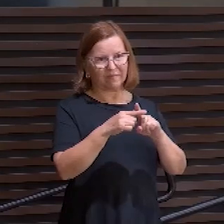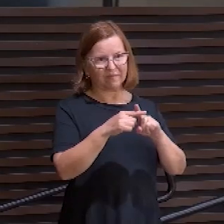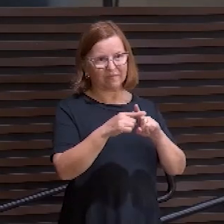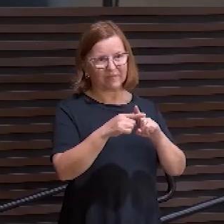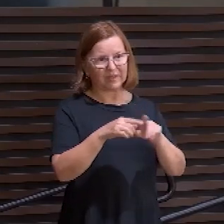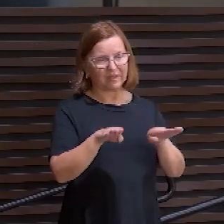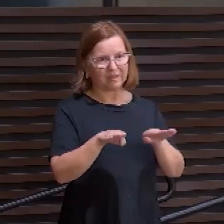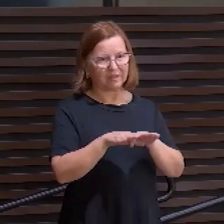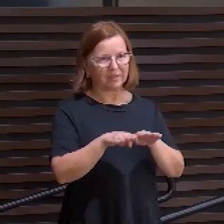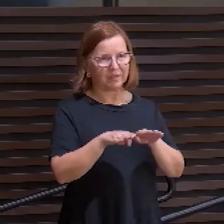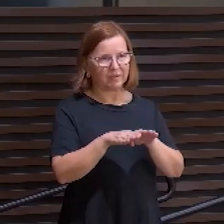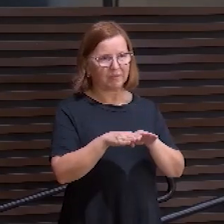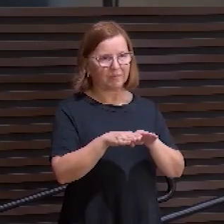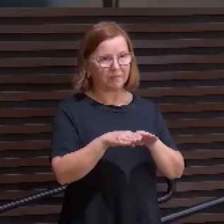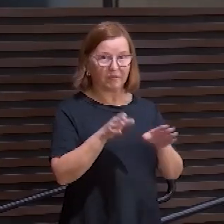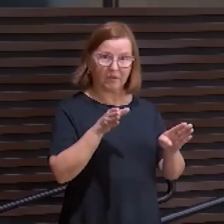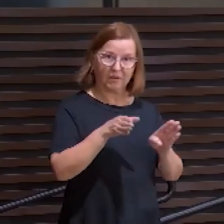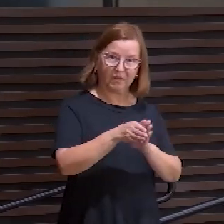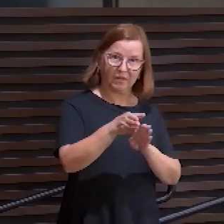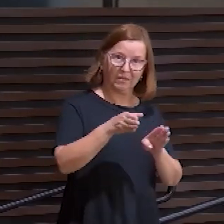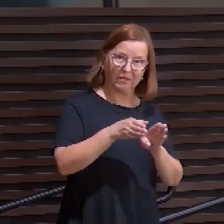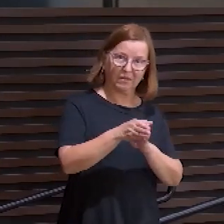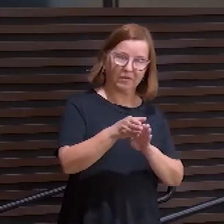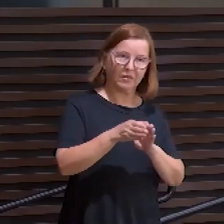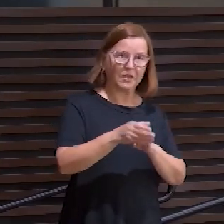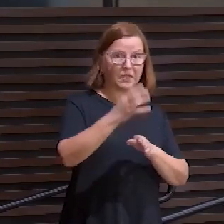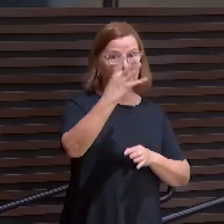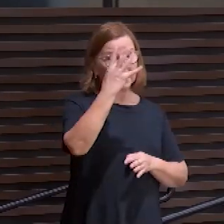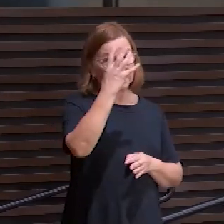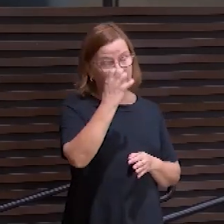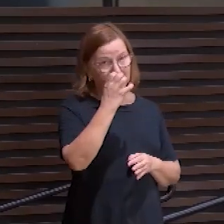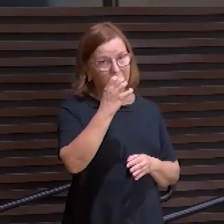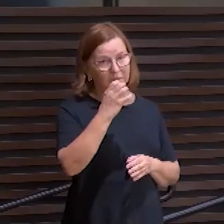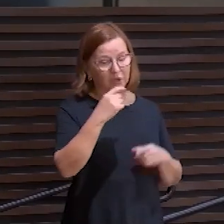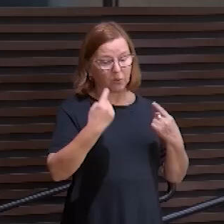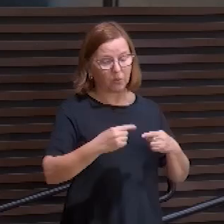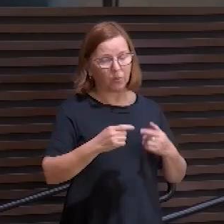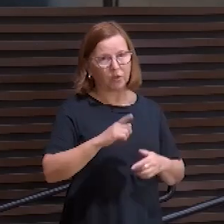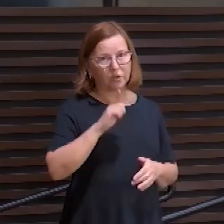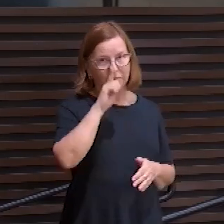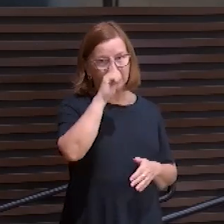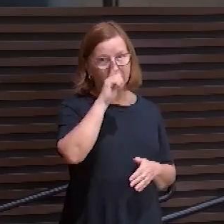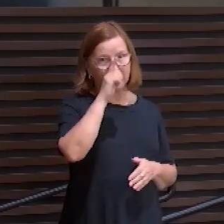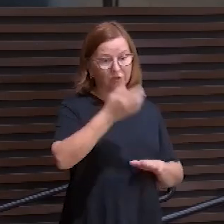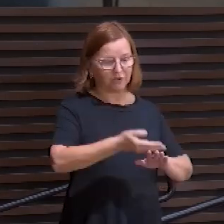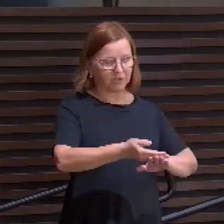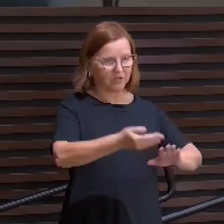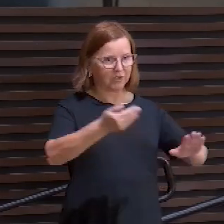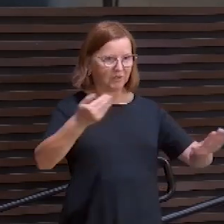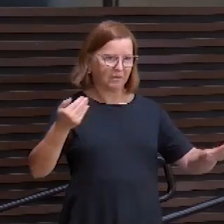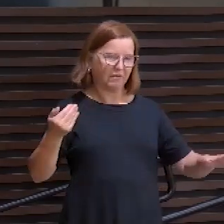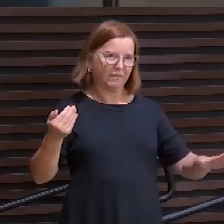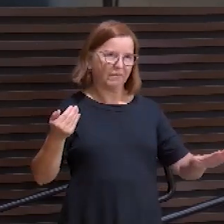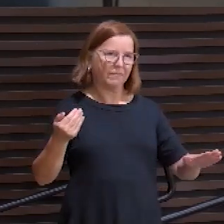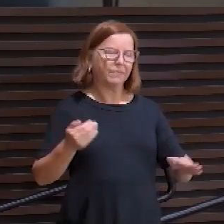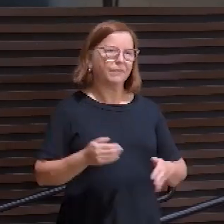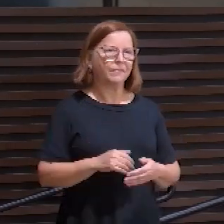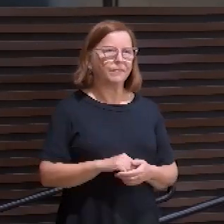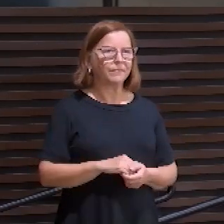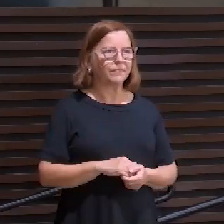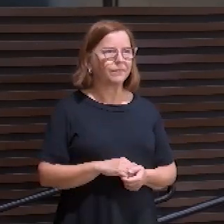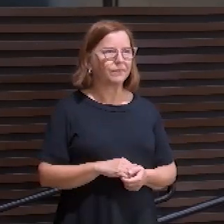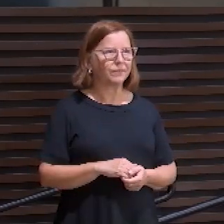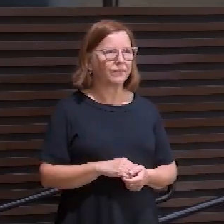mesmo tempo, alertá-los seriamente contra o perigo de se afastarem.